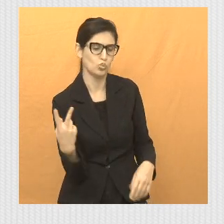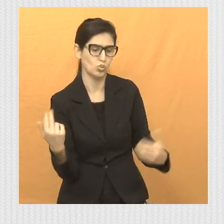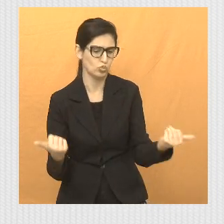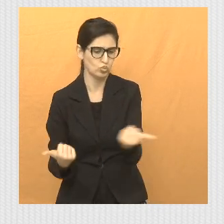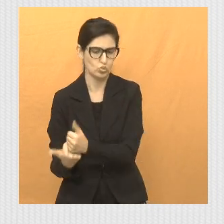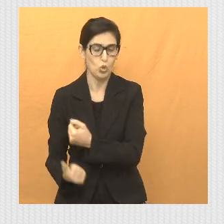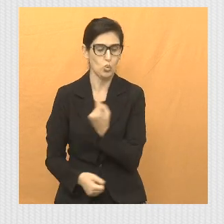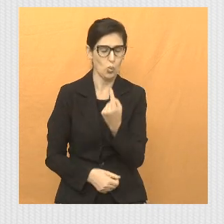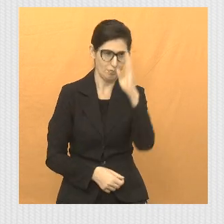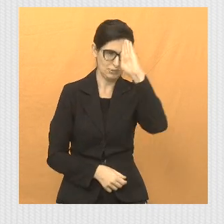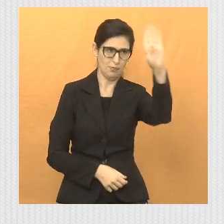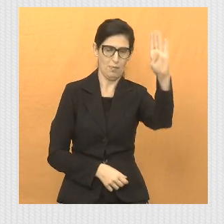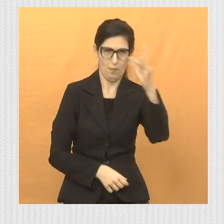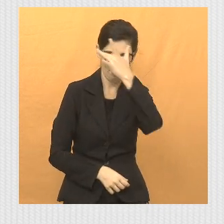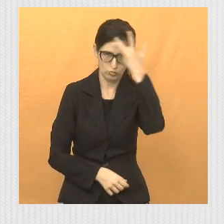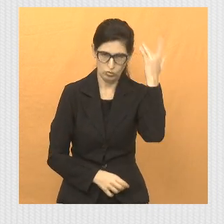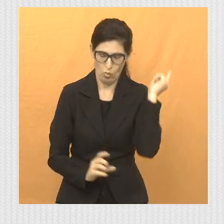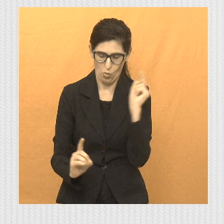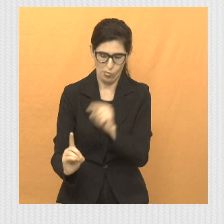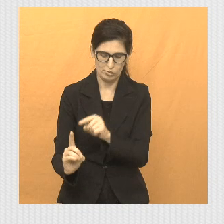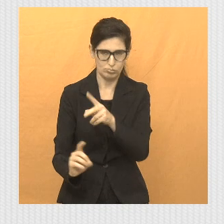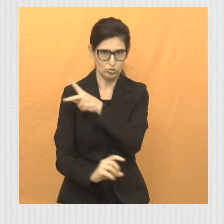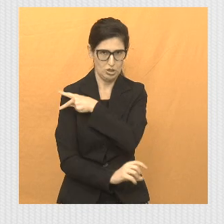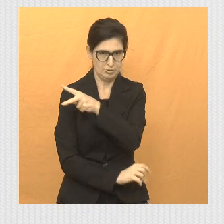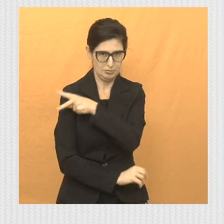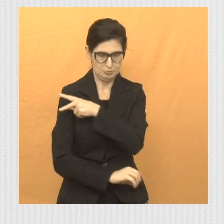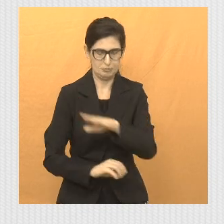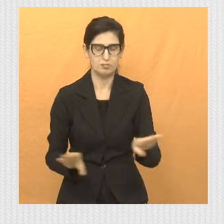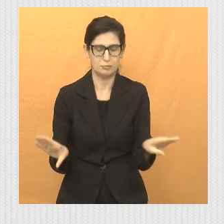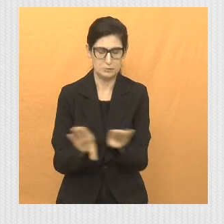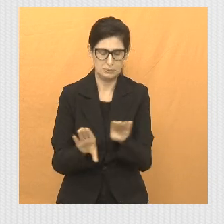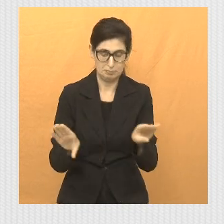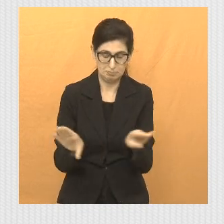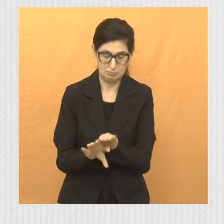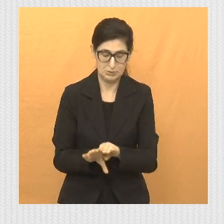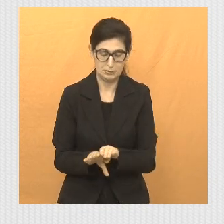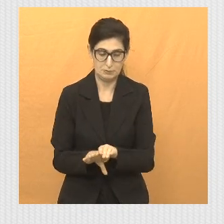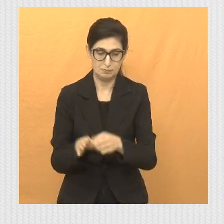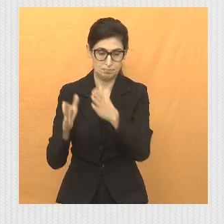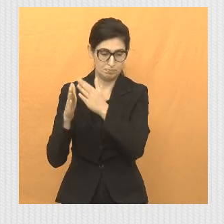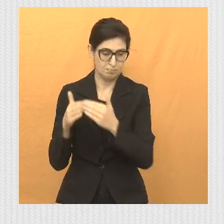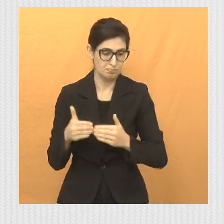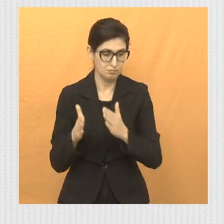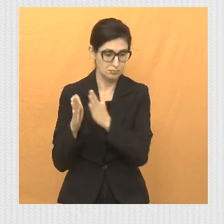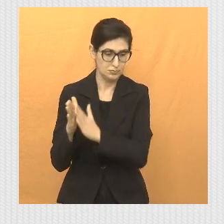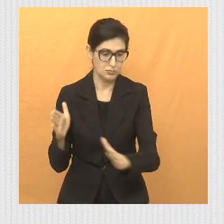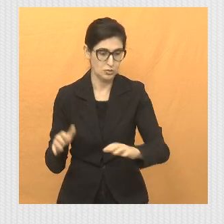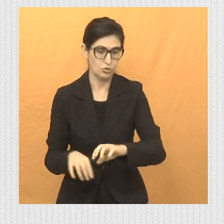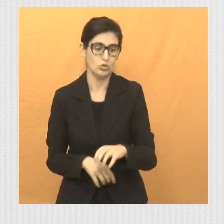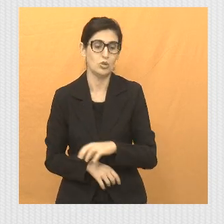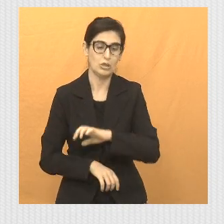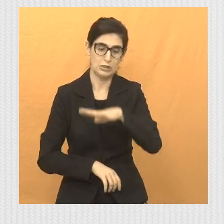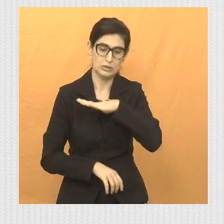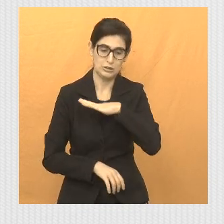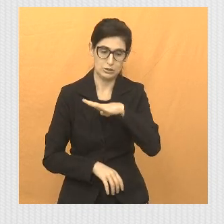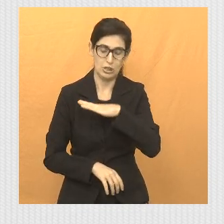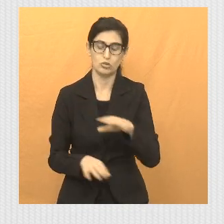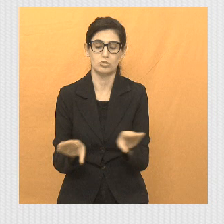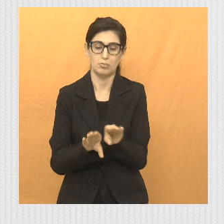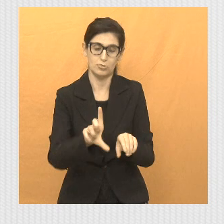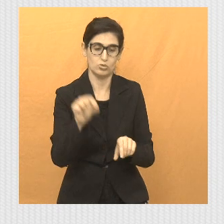e um suplente. Na mesma etapa regional, houve a eleição dos delegados para a